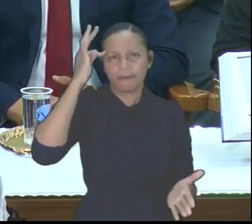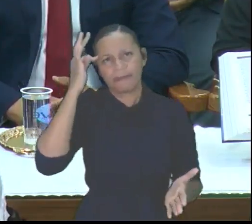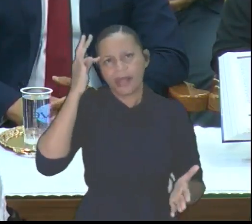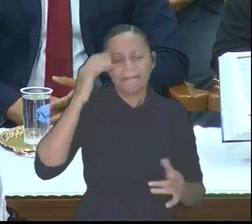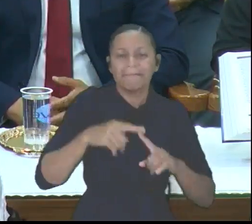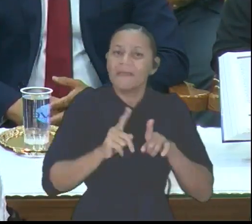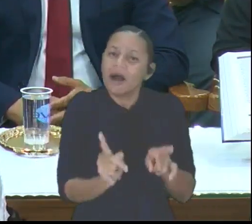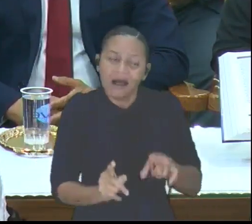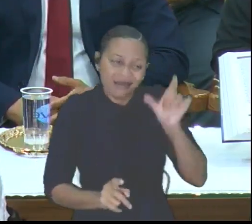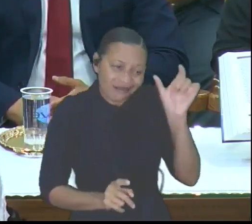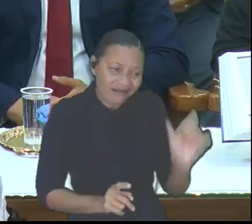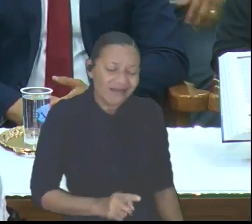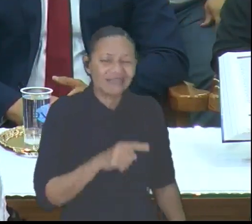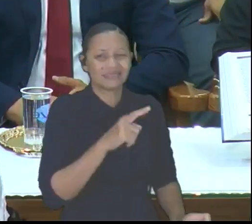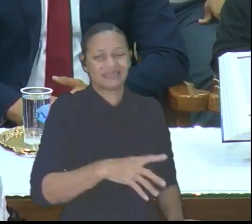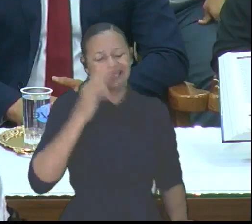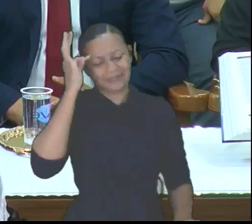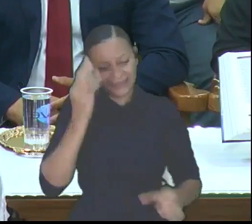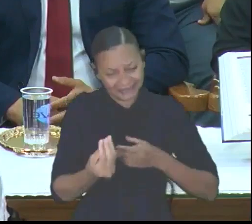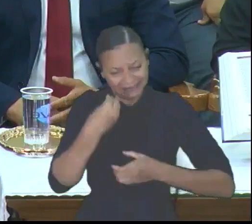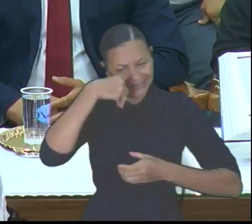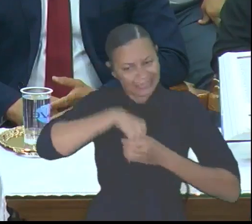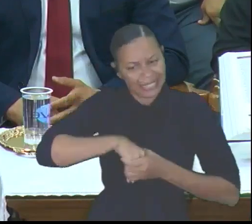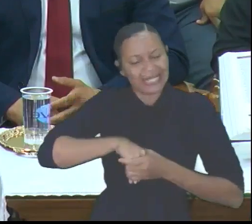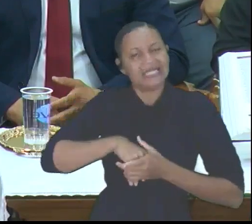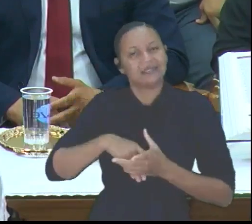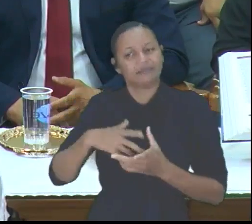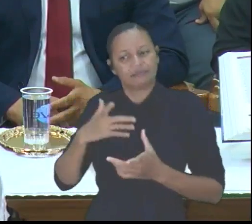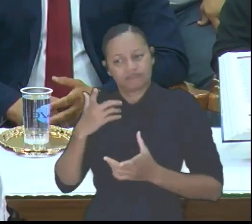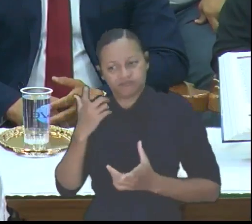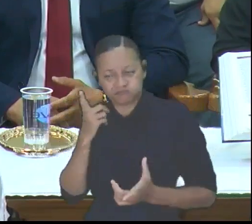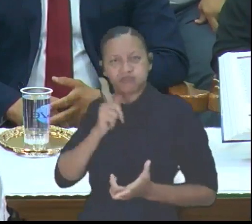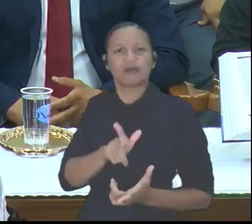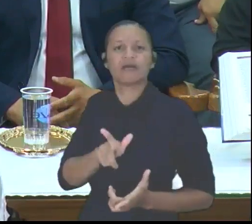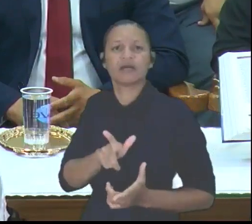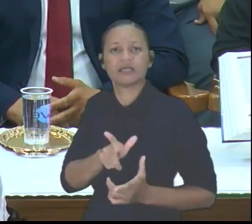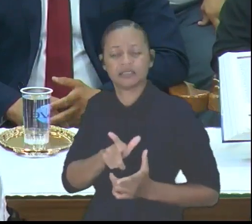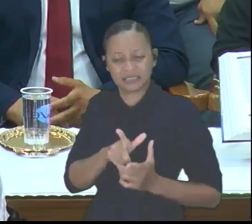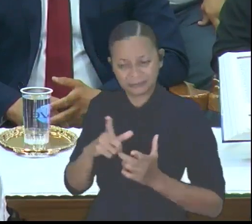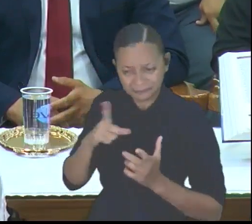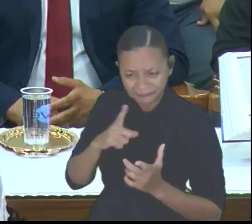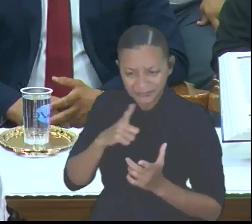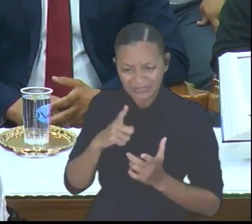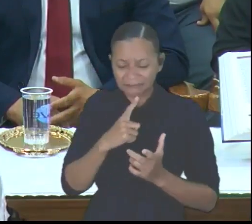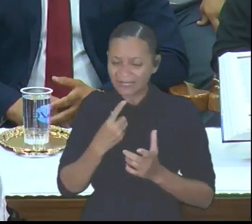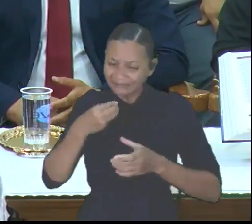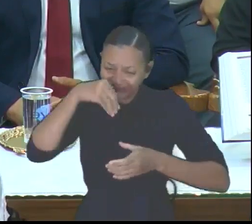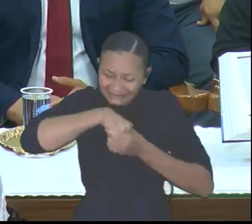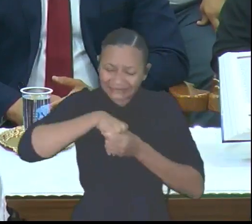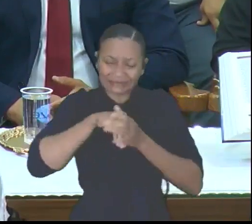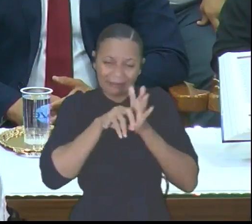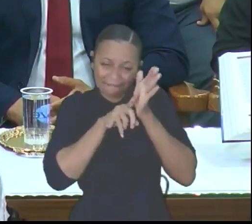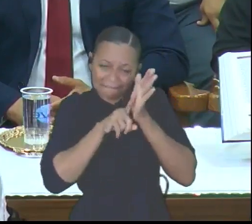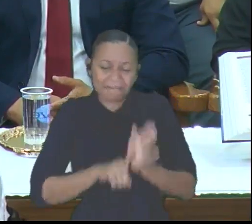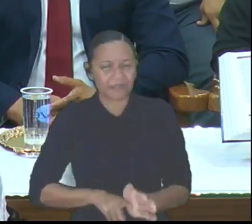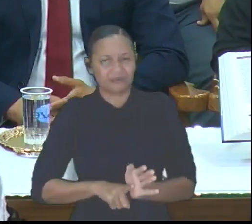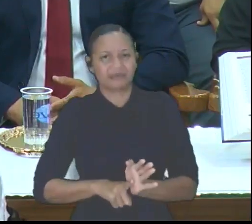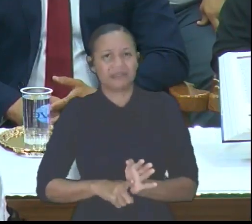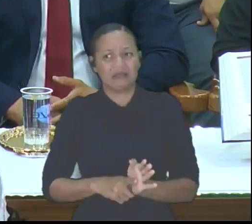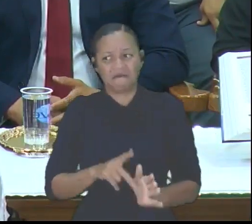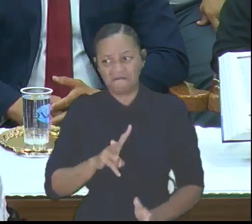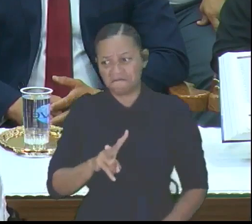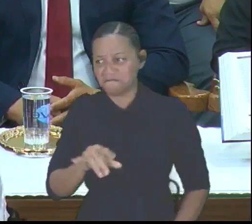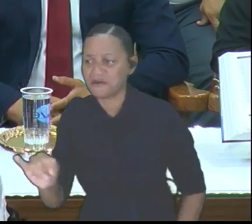que Tomé, ele tem um heroísmo, mas é um heroísmo recheado de pessimismo. Eu sei que nós vamos